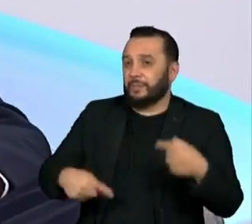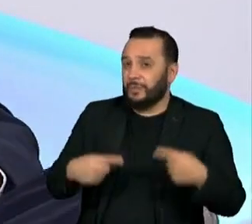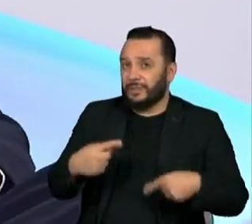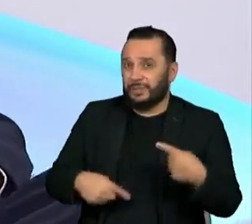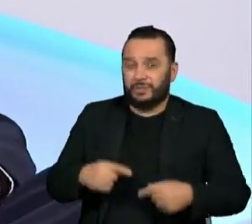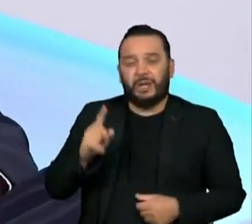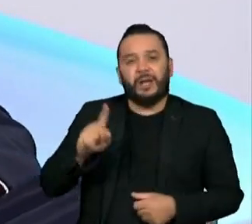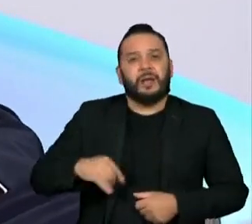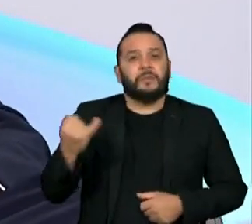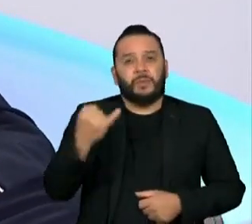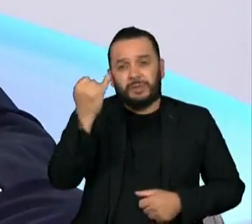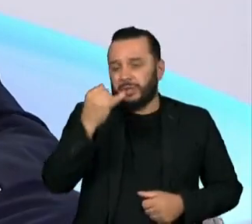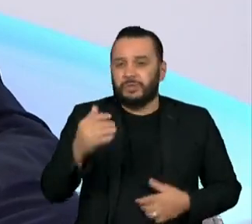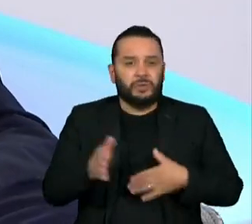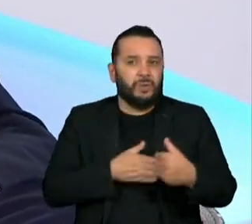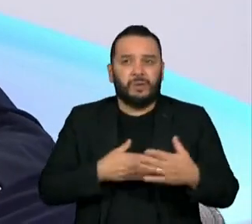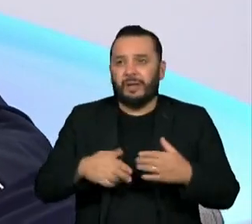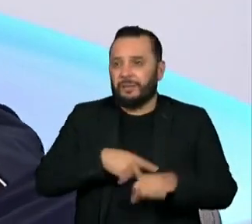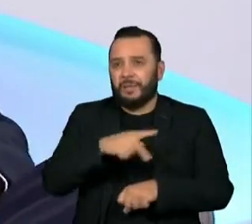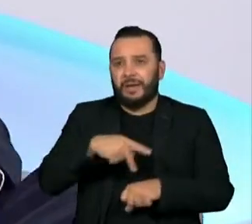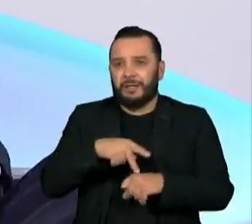absolutamente essencial em qualquer país do mundo nós somos